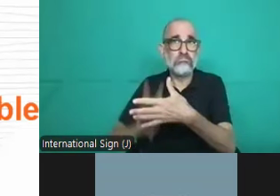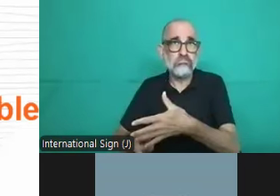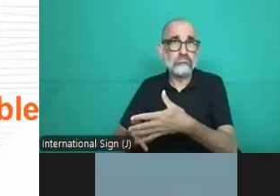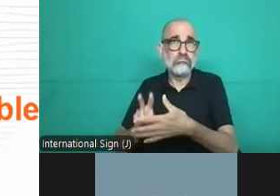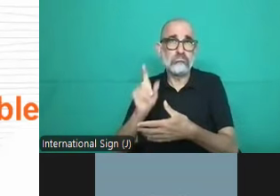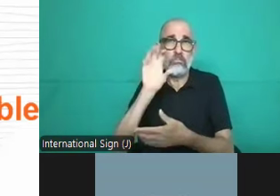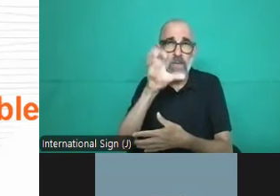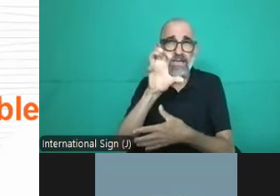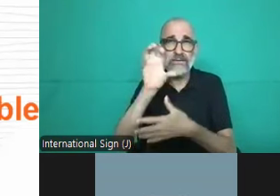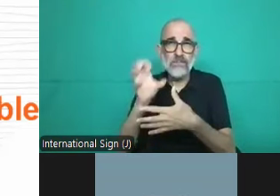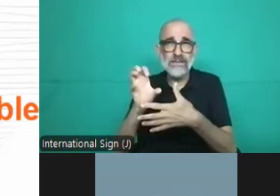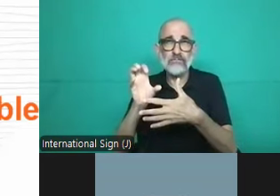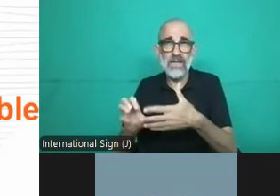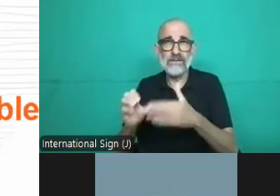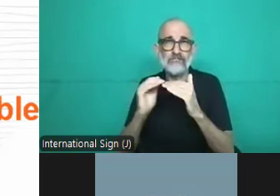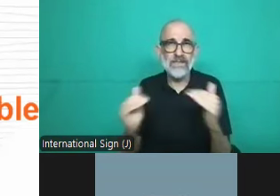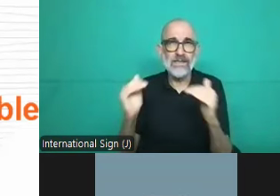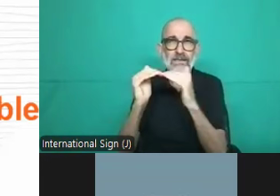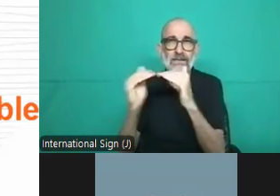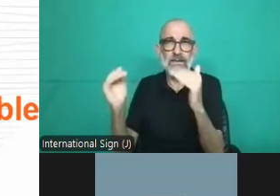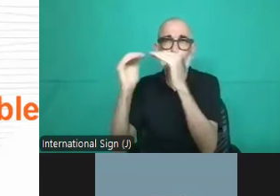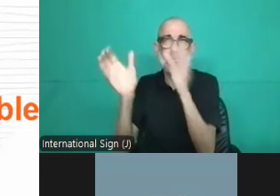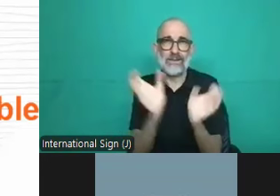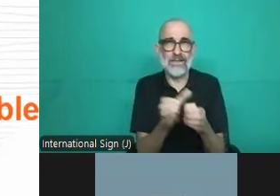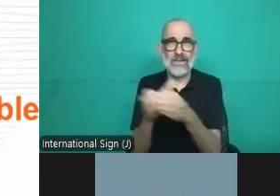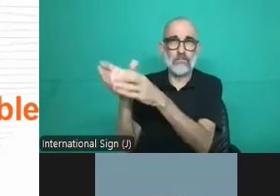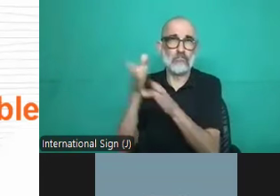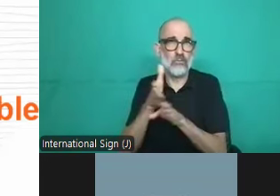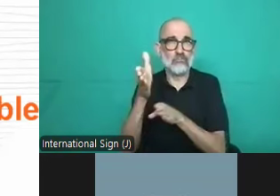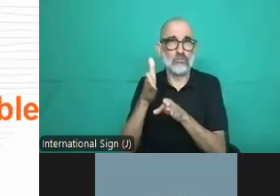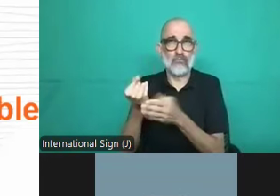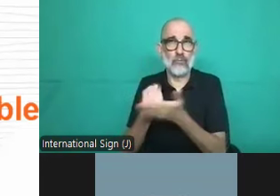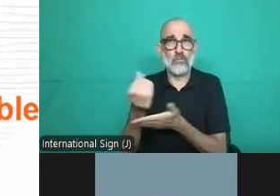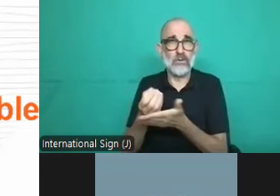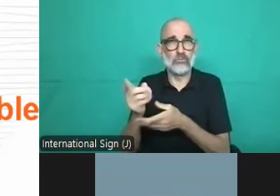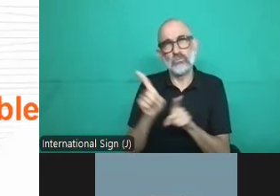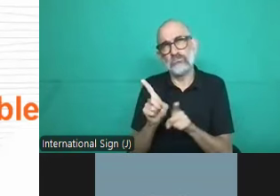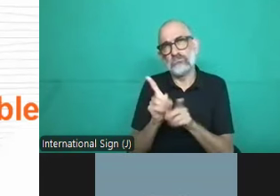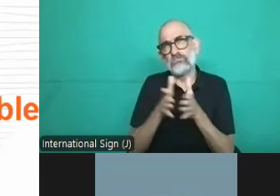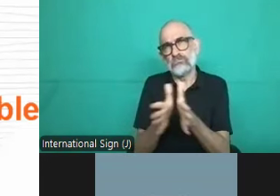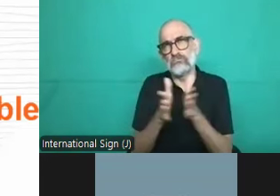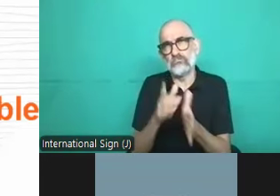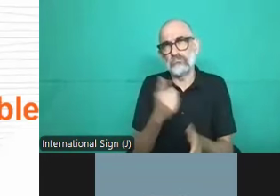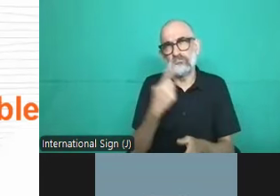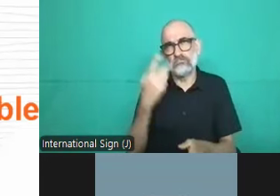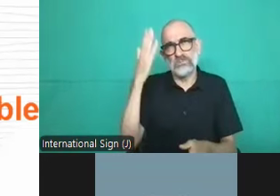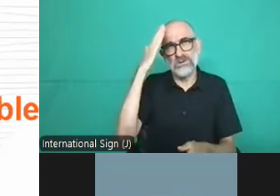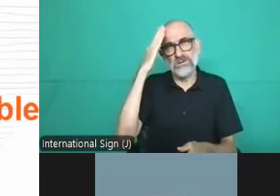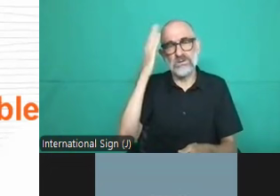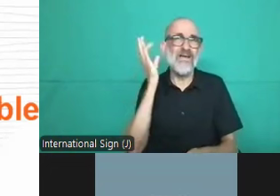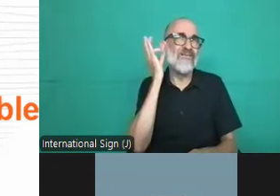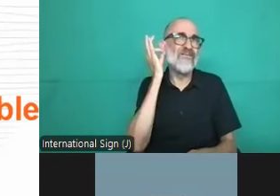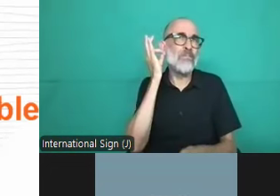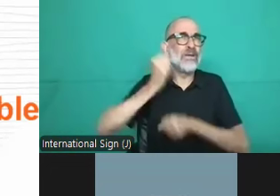salud, donde vemos profissões cada de vez más saúde, una onde nós participación vemos mais e mais uma de mujeres participação y das